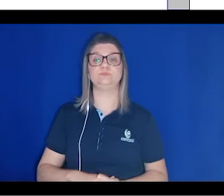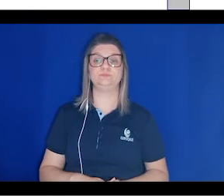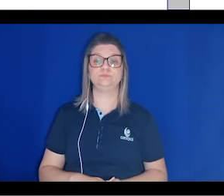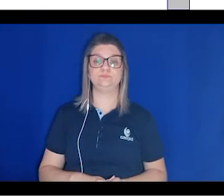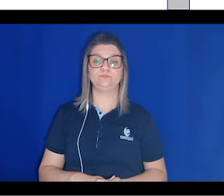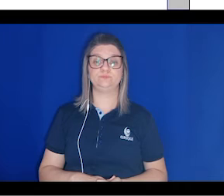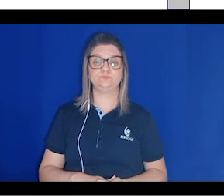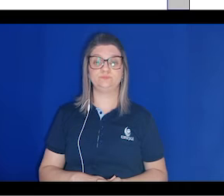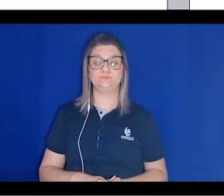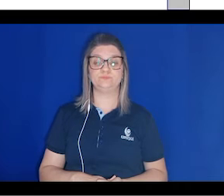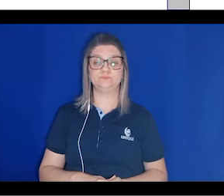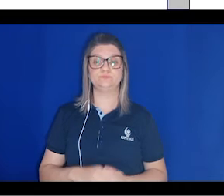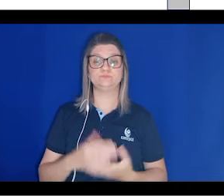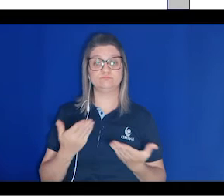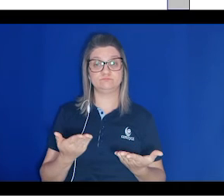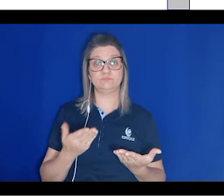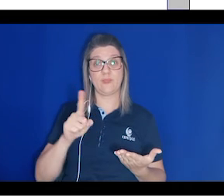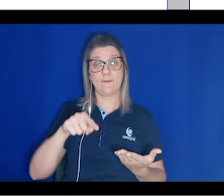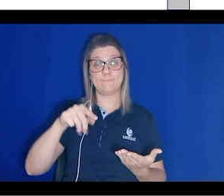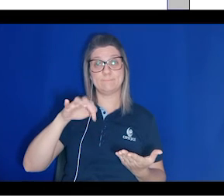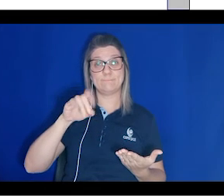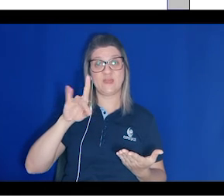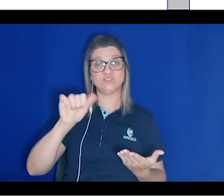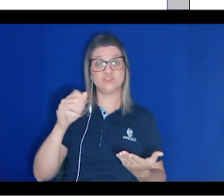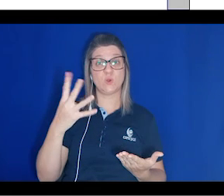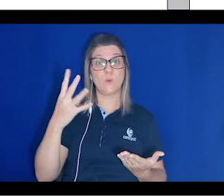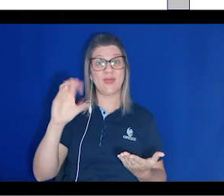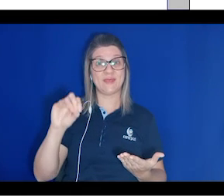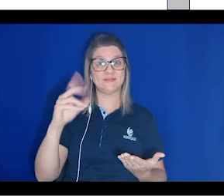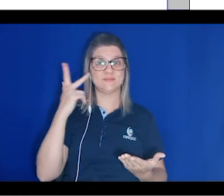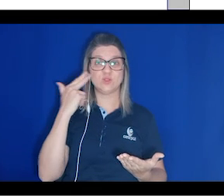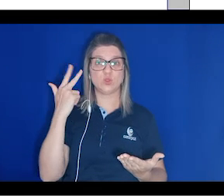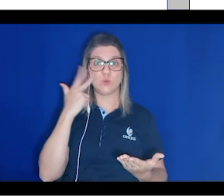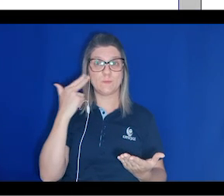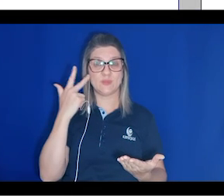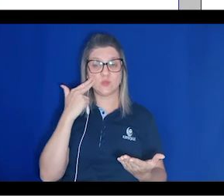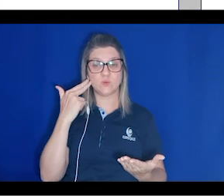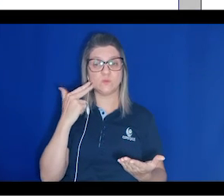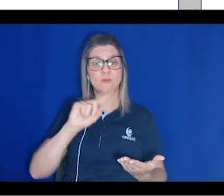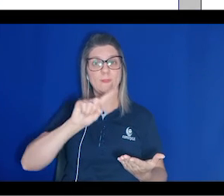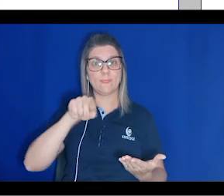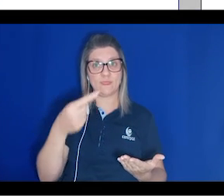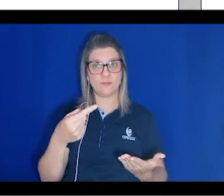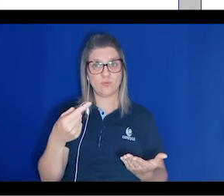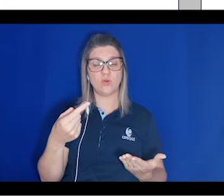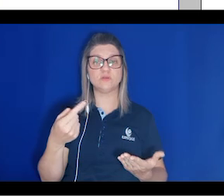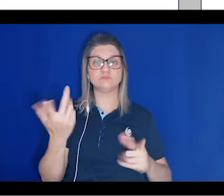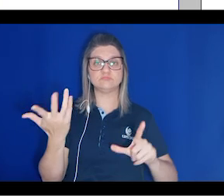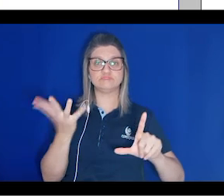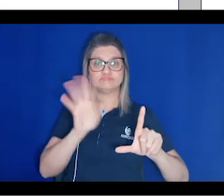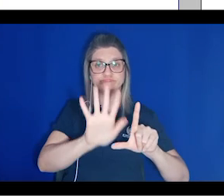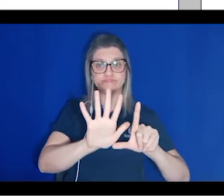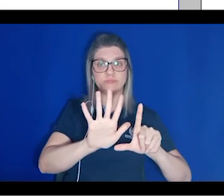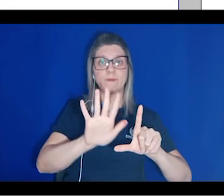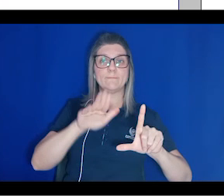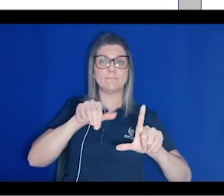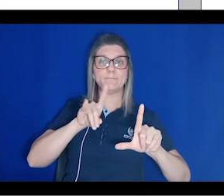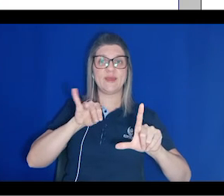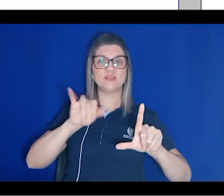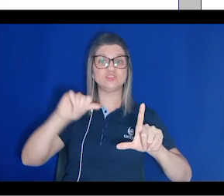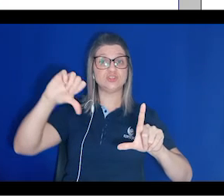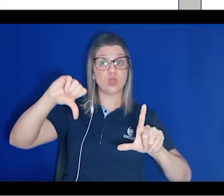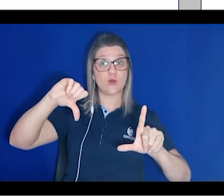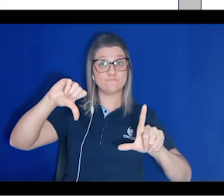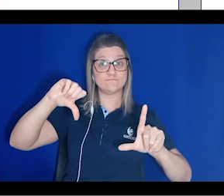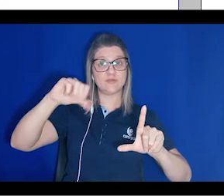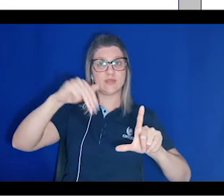Vejamos aqui, então, coloco a média 40 normal. Depois eu coloco uma média 9